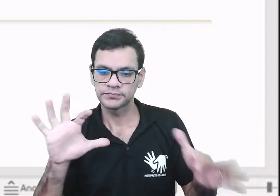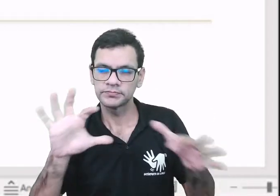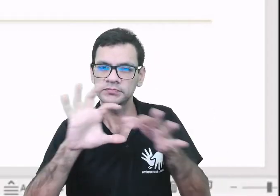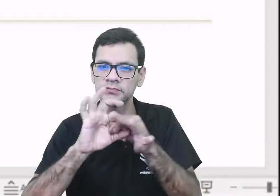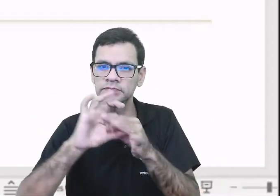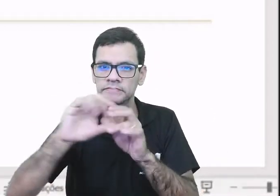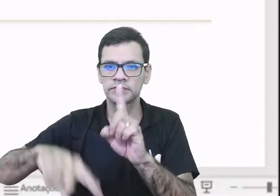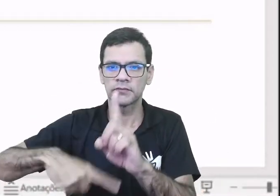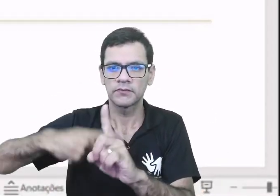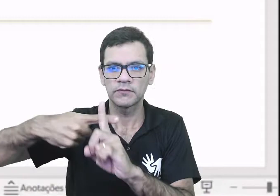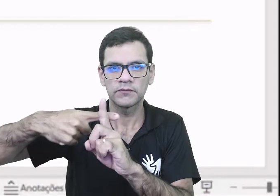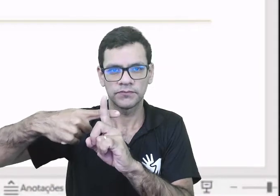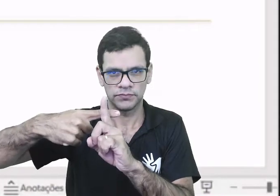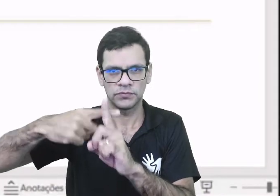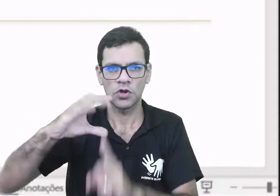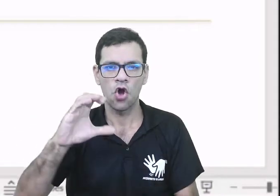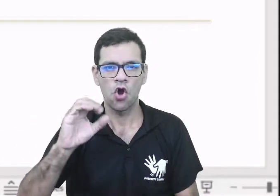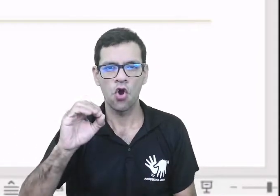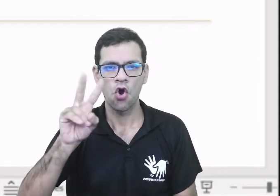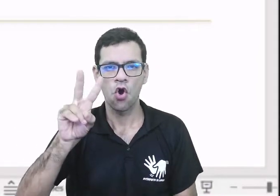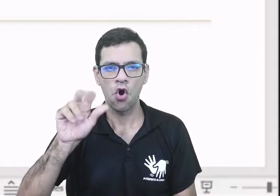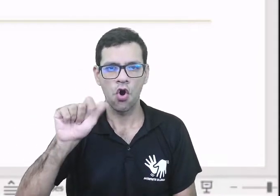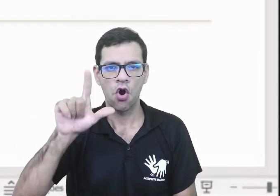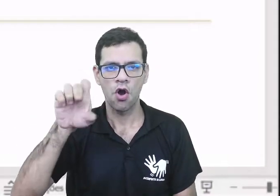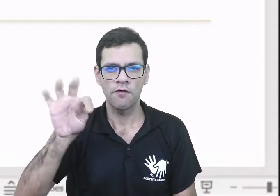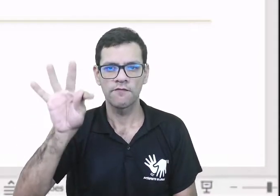covalentes, né? Então, por exemplo, a